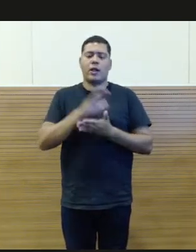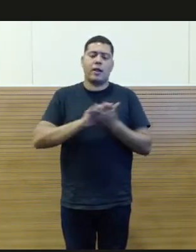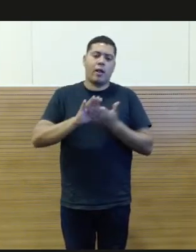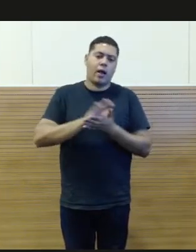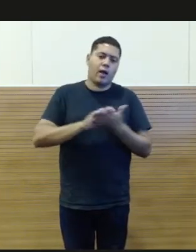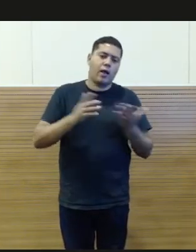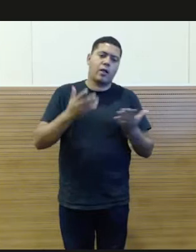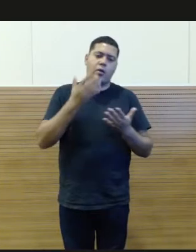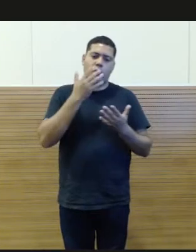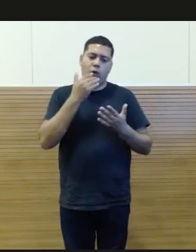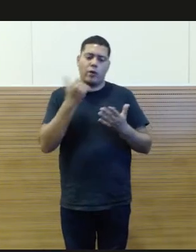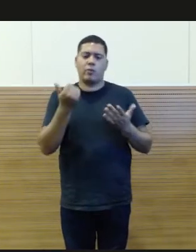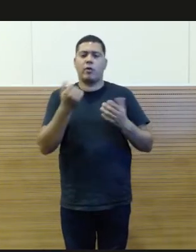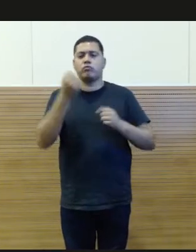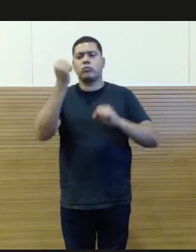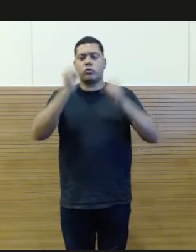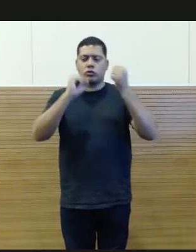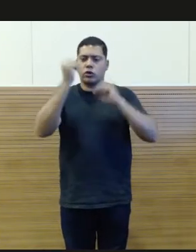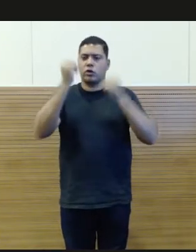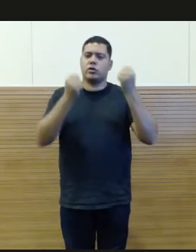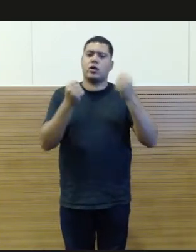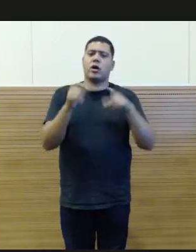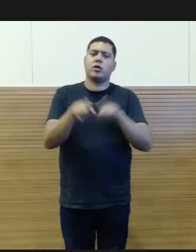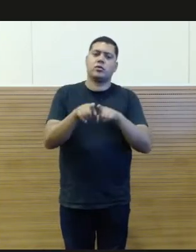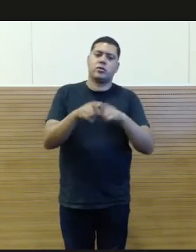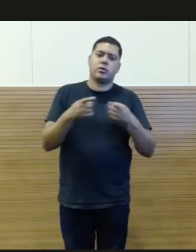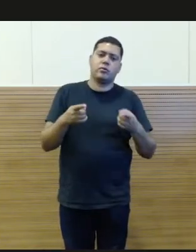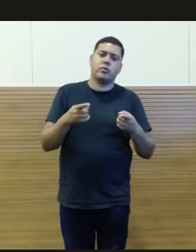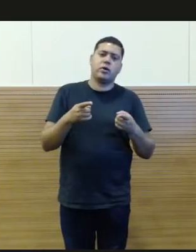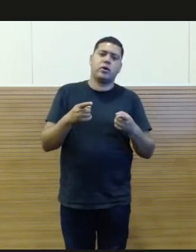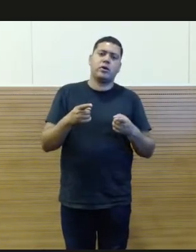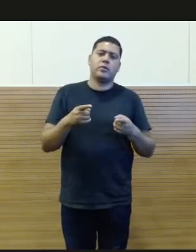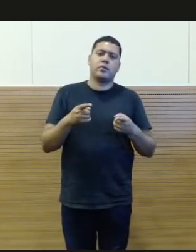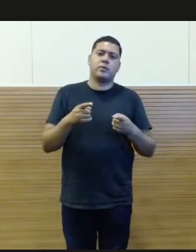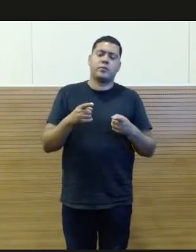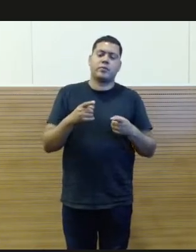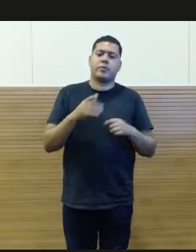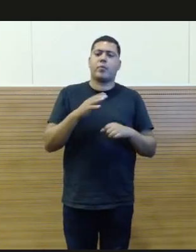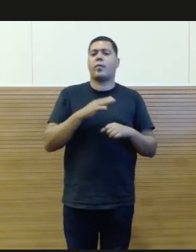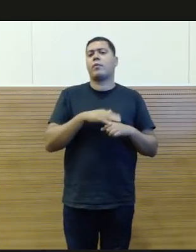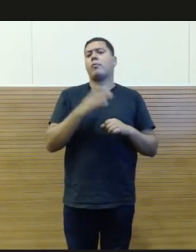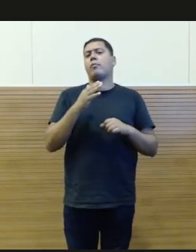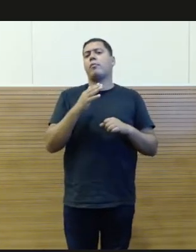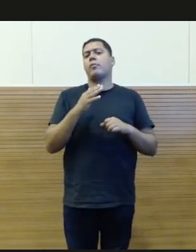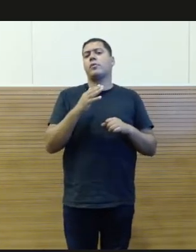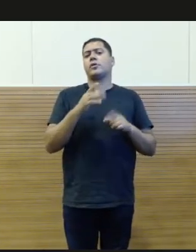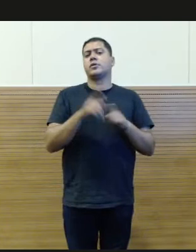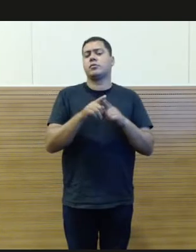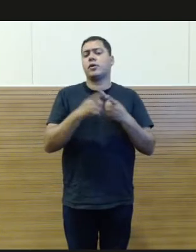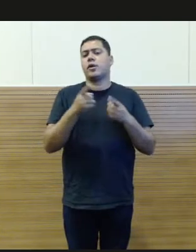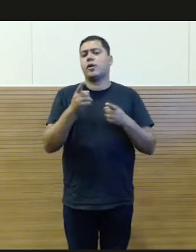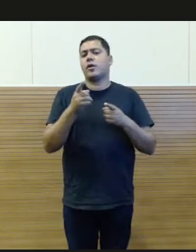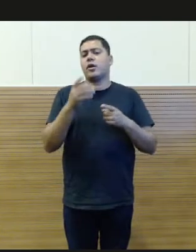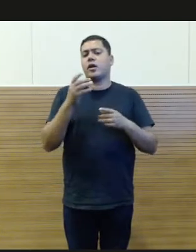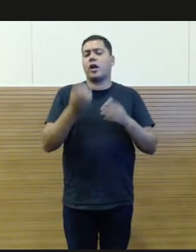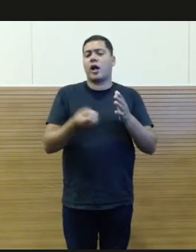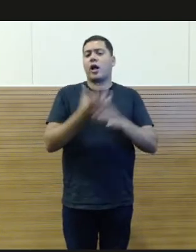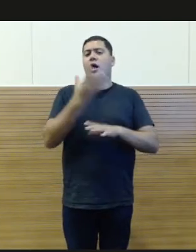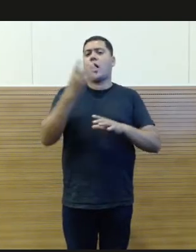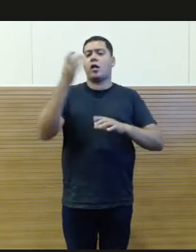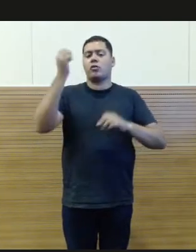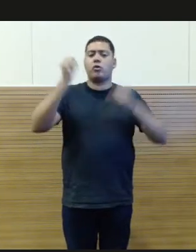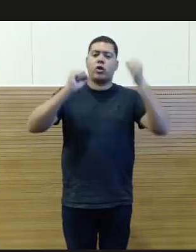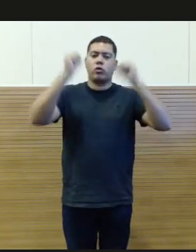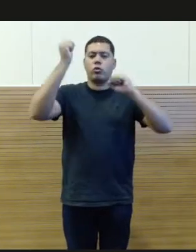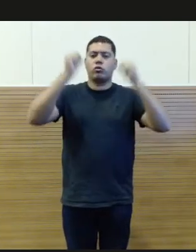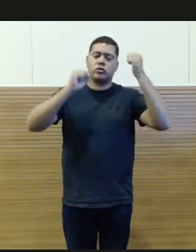alimentos ultraprocessados e ingredientes mais ainda processados industrialmente, com quase